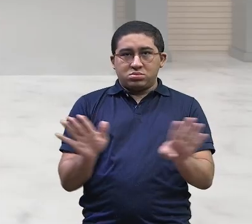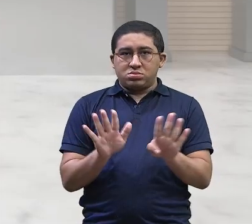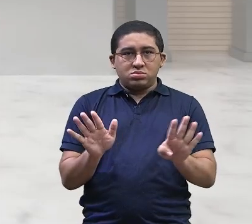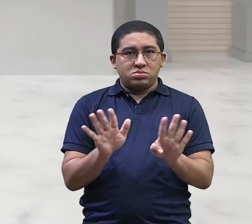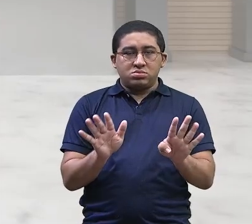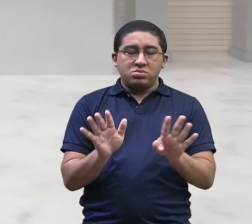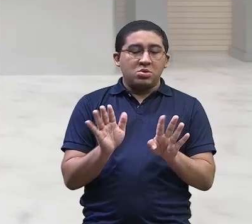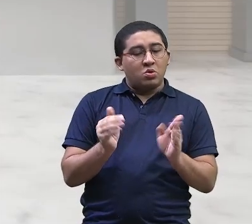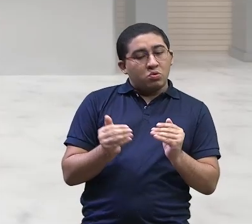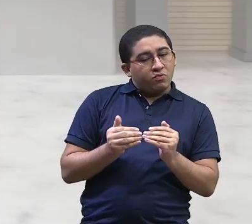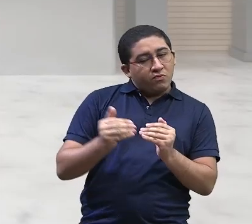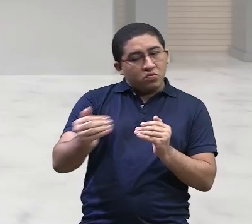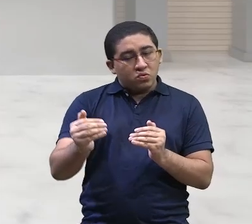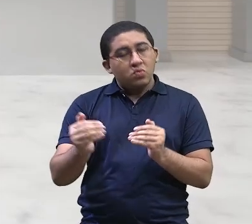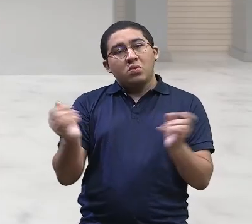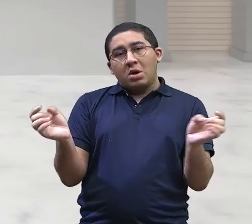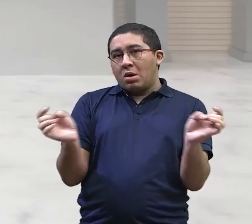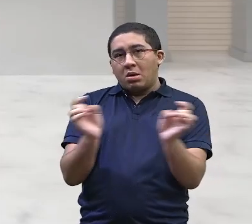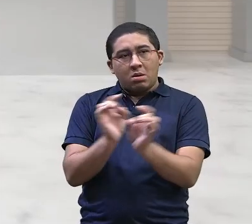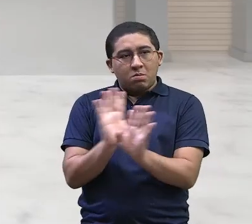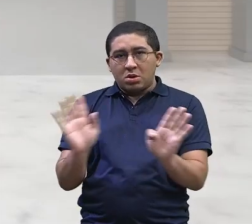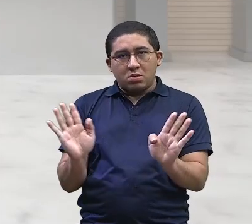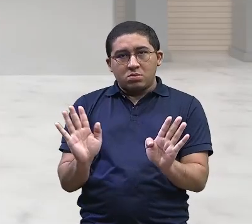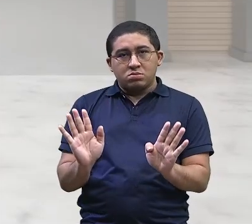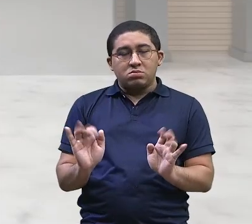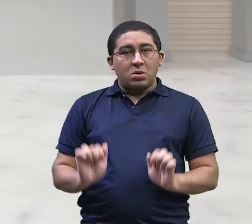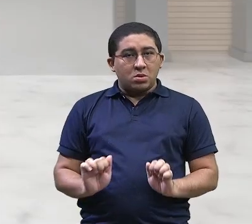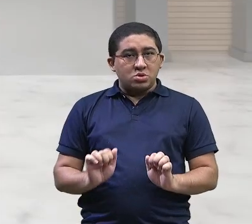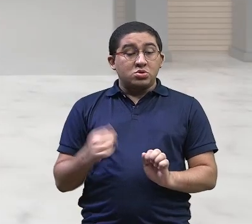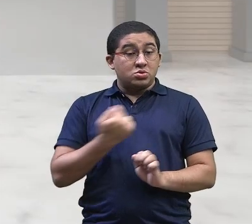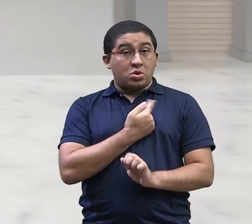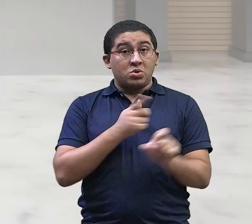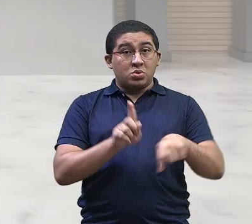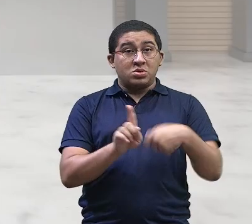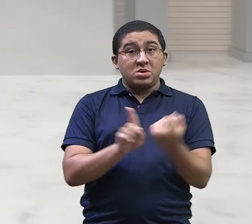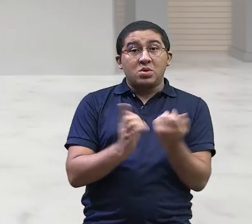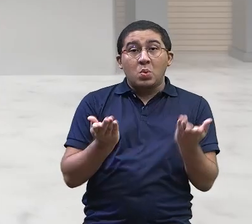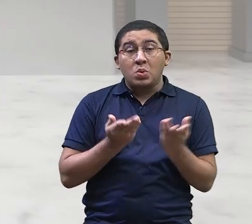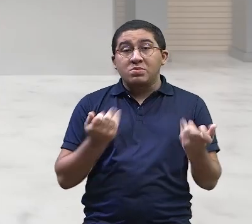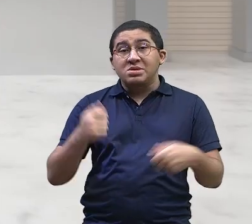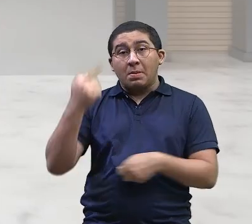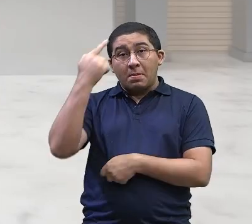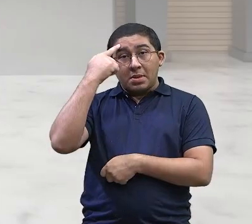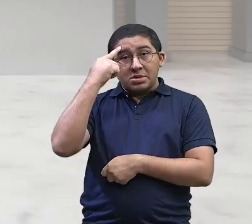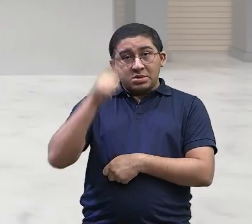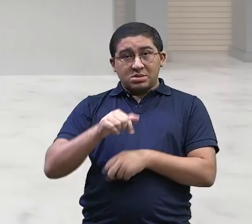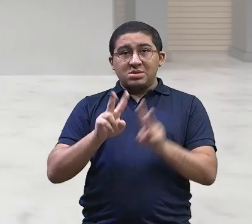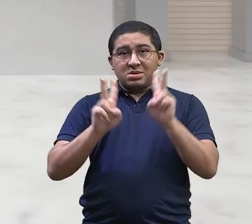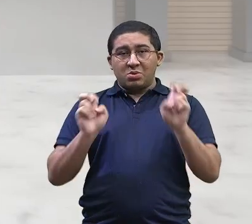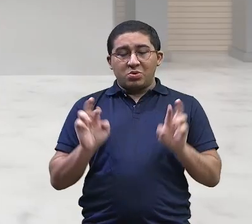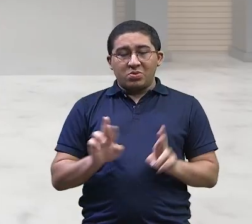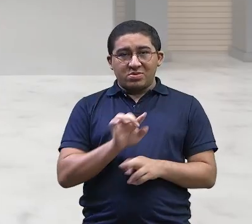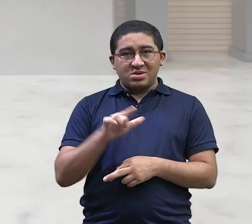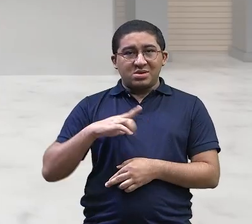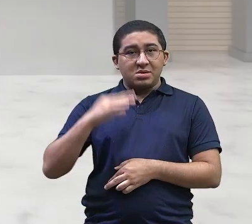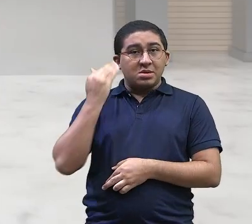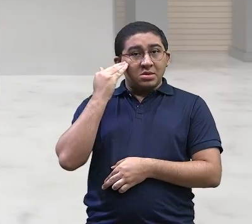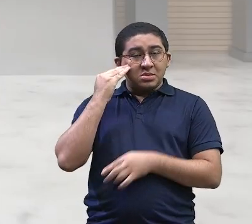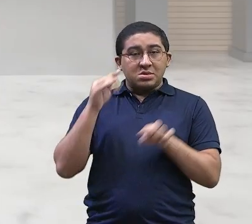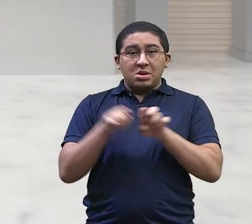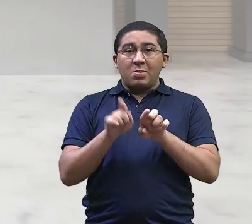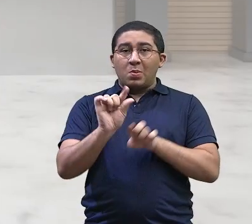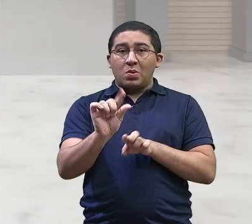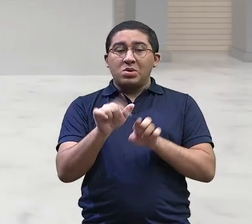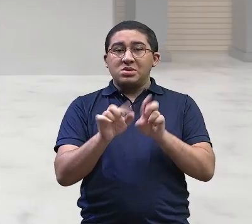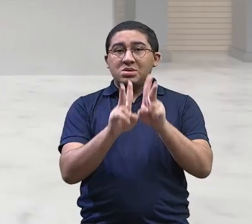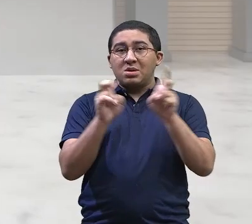energia que um dia vai acabar. Então a gente, enquanto sociedade, precisa pensar um pouquinho sobre esse assunto. Espero que vocês tenham compreendido um pouco mais